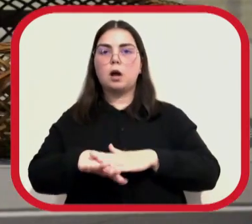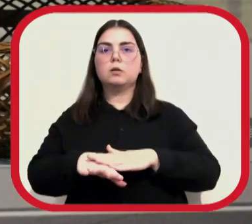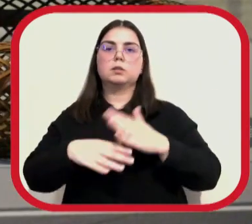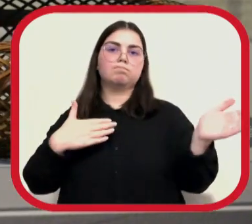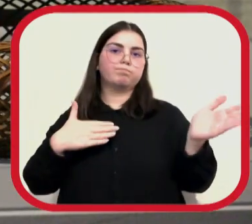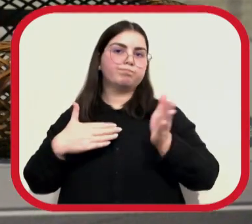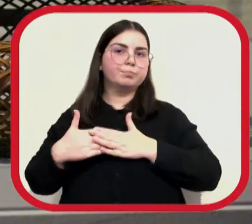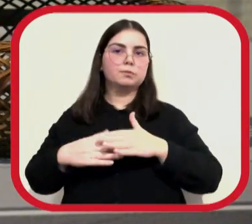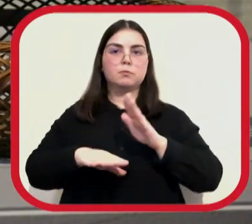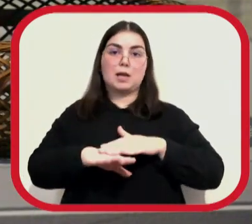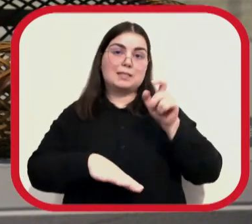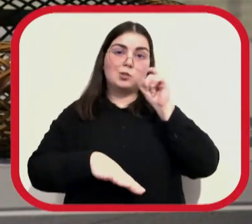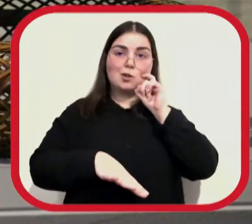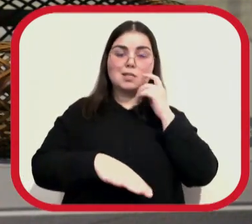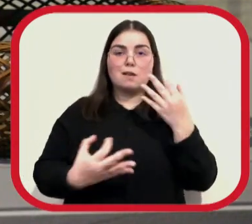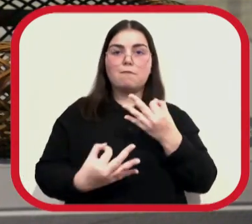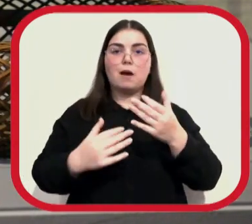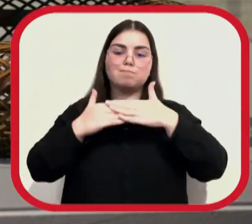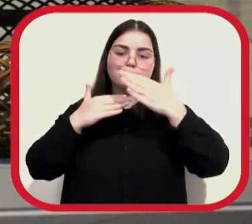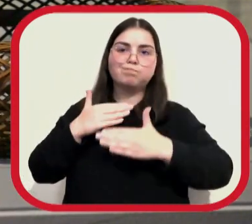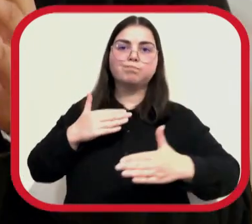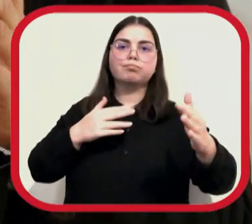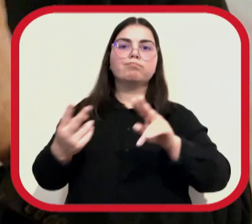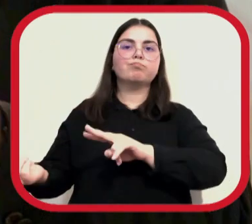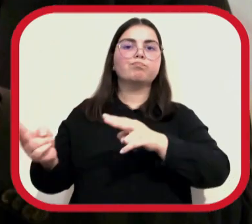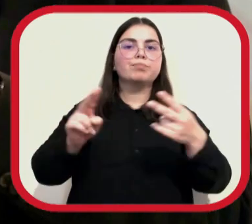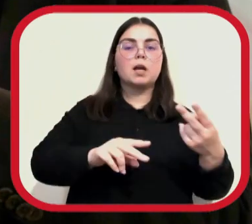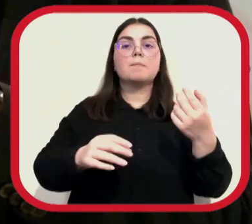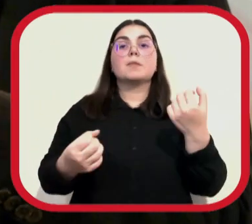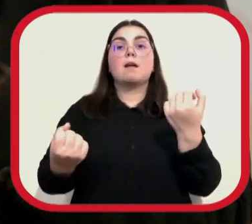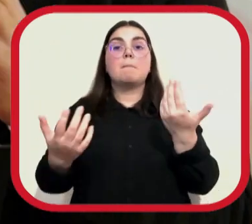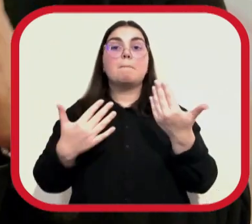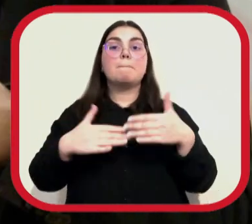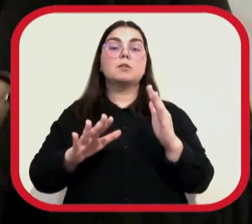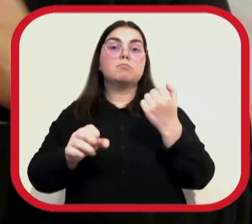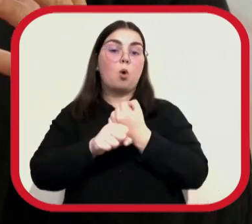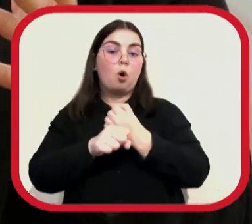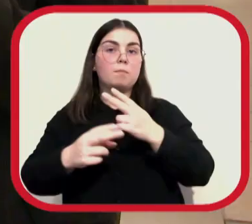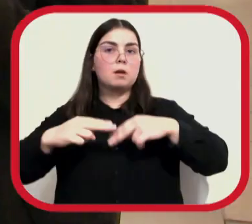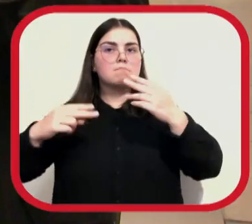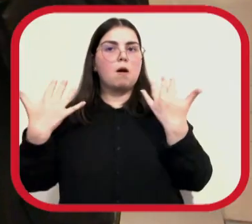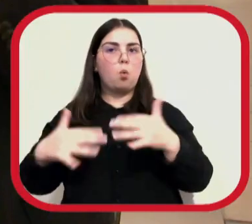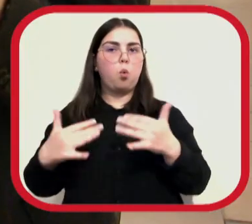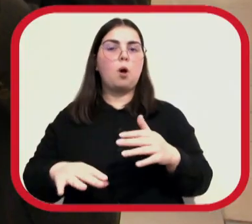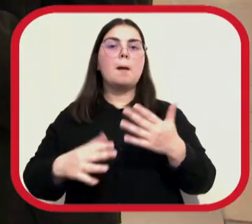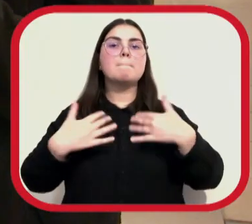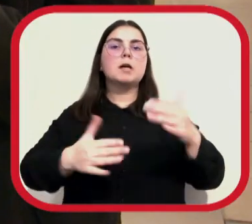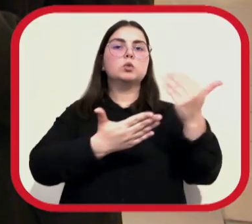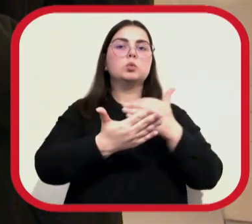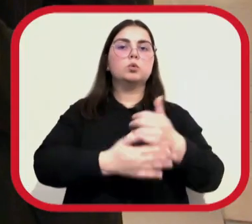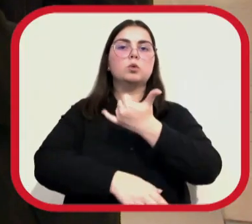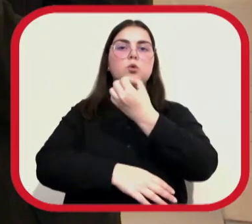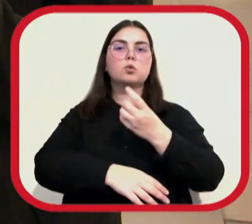quando o museu encerrou ao público por questões de segurança. A partir desse momento, o museu teve obras amplas e as coleções